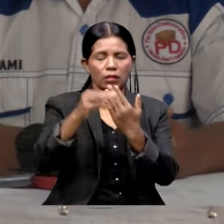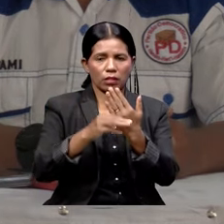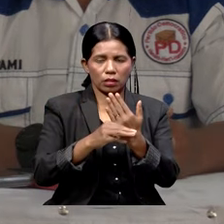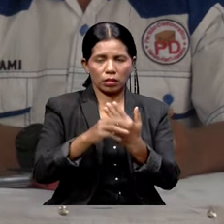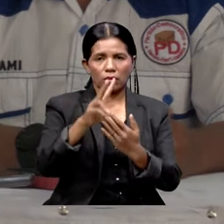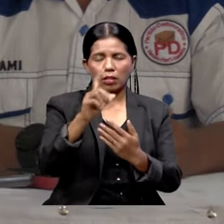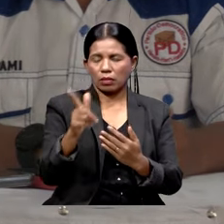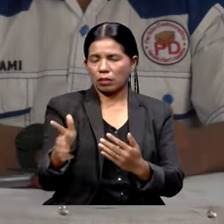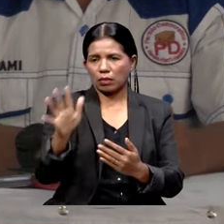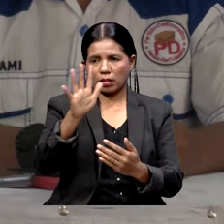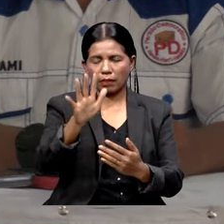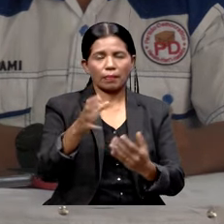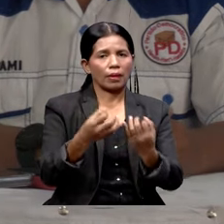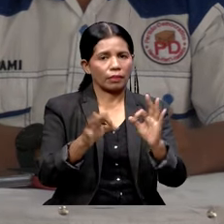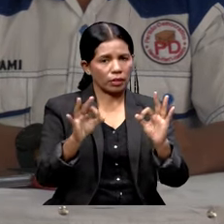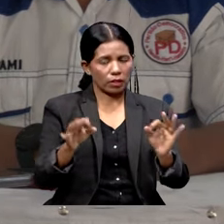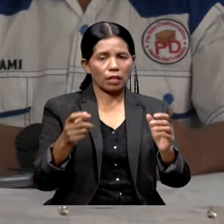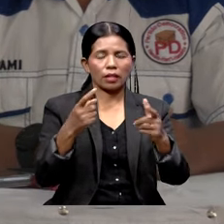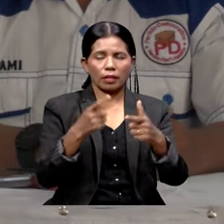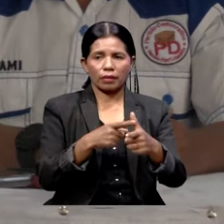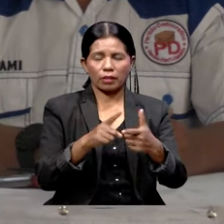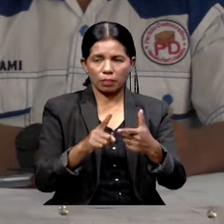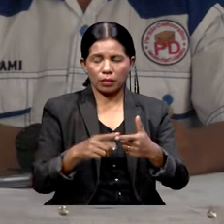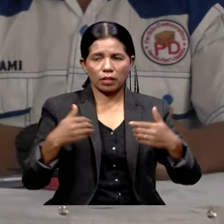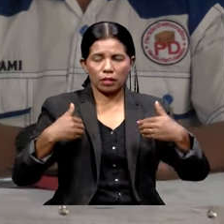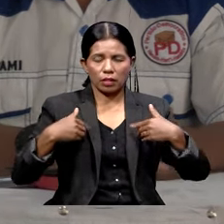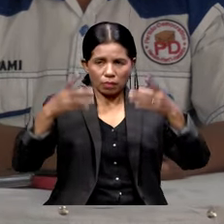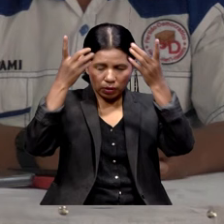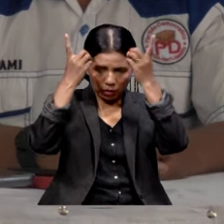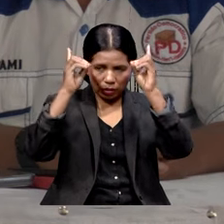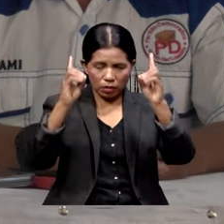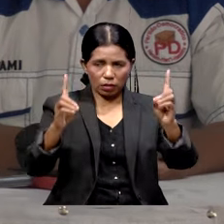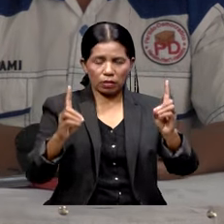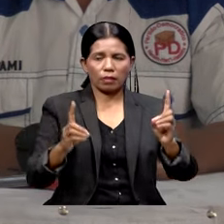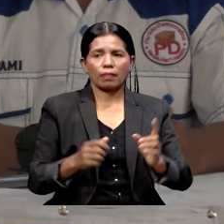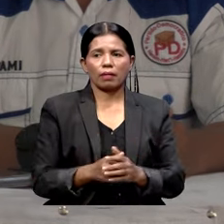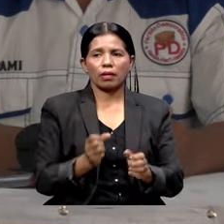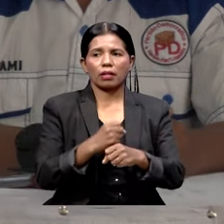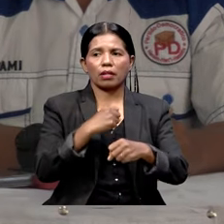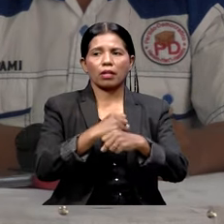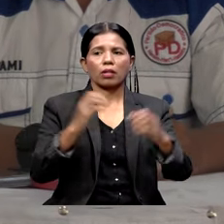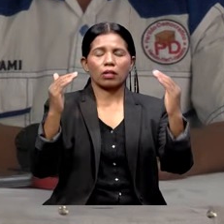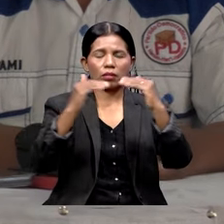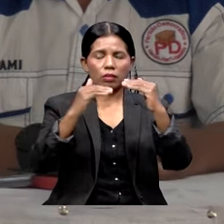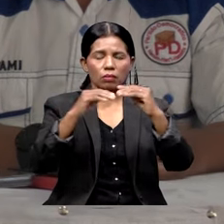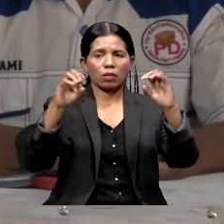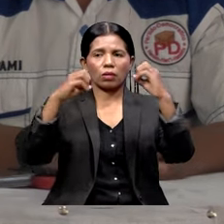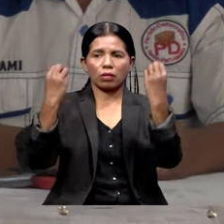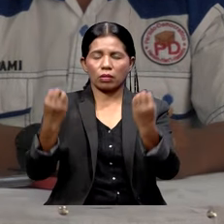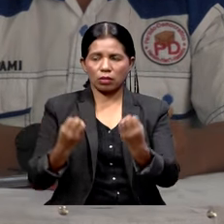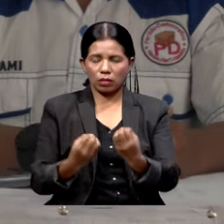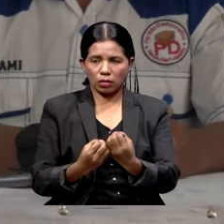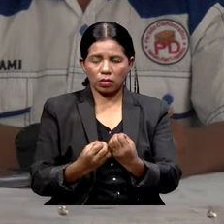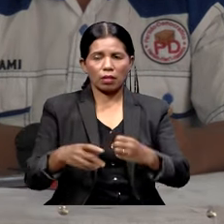2025. Além de idane, iha mos decisão hodi halo congresso ba organização massa